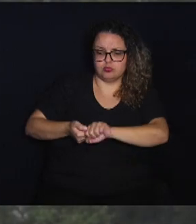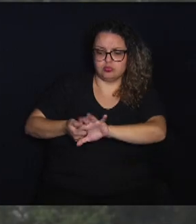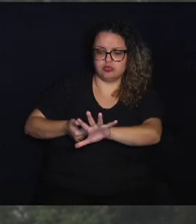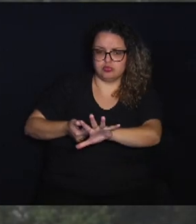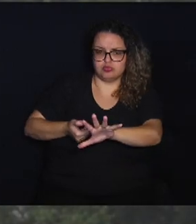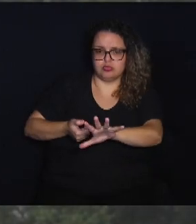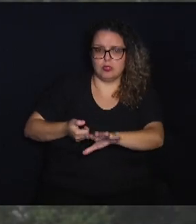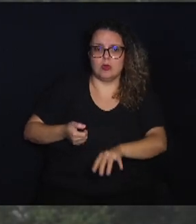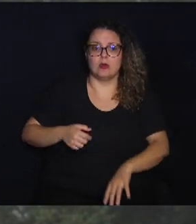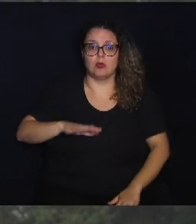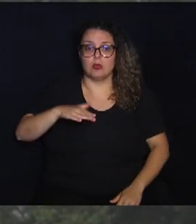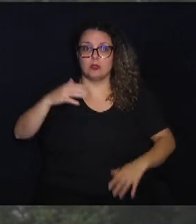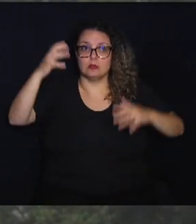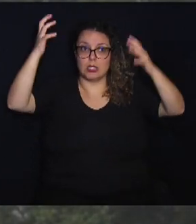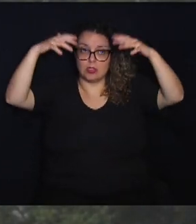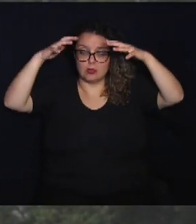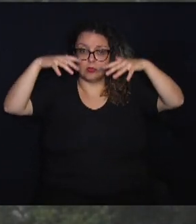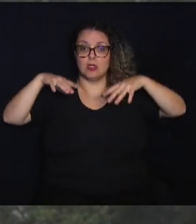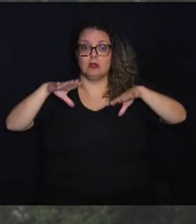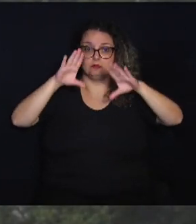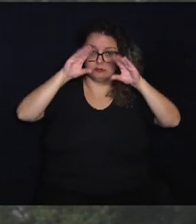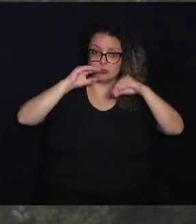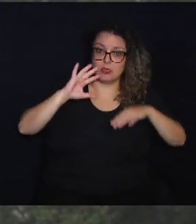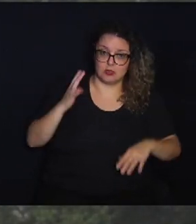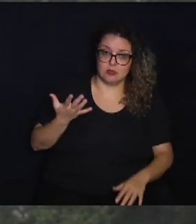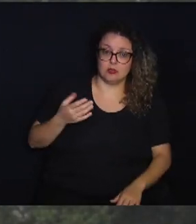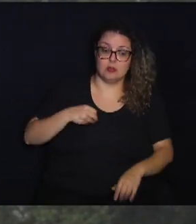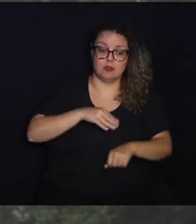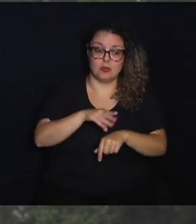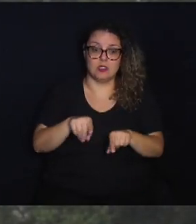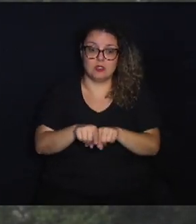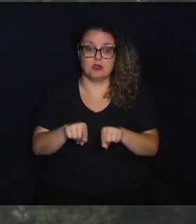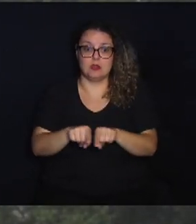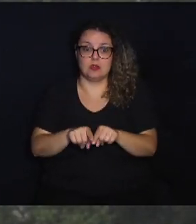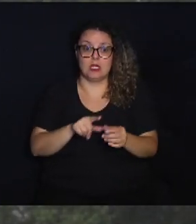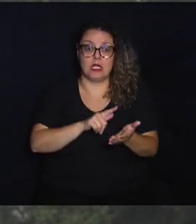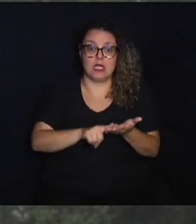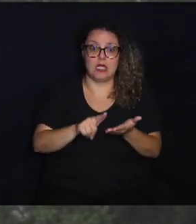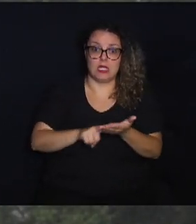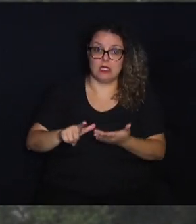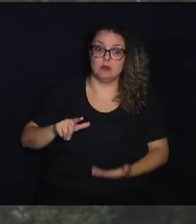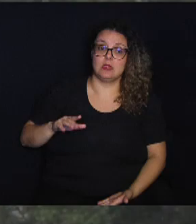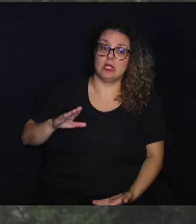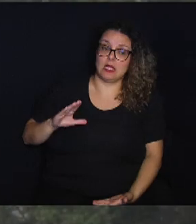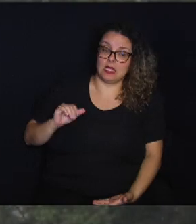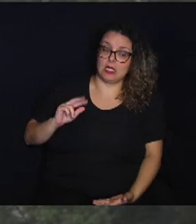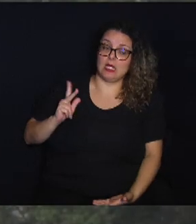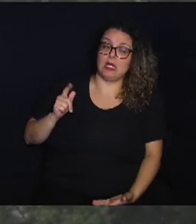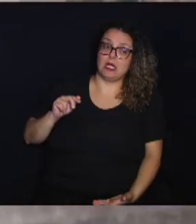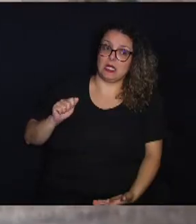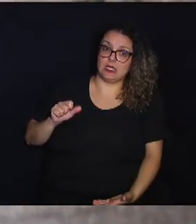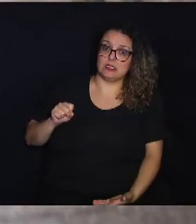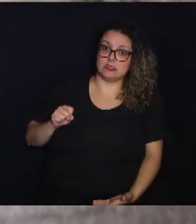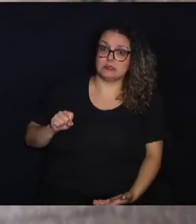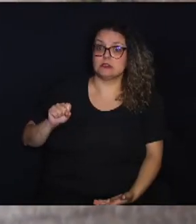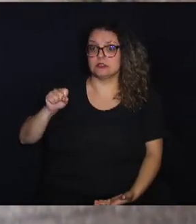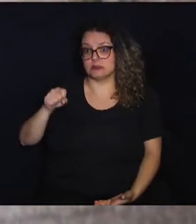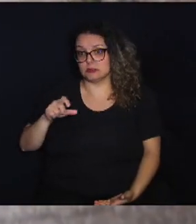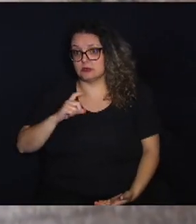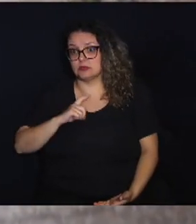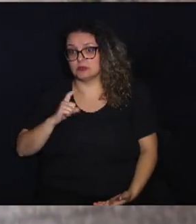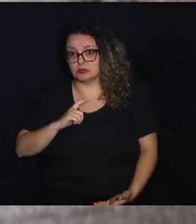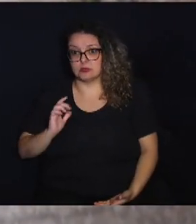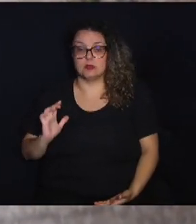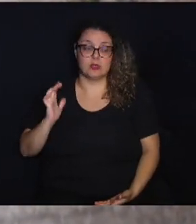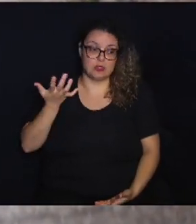à noite, a lanterna e também uma dica muito importante é a limpeza das calhas nesse período. Sim, hoje que nós temos muitas